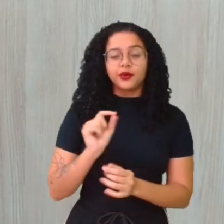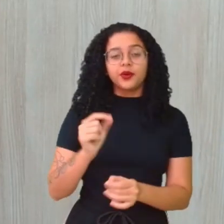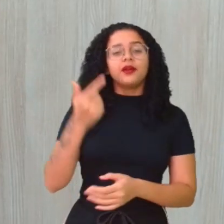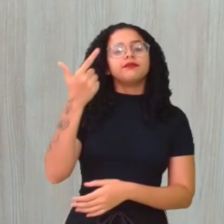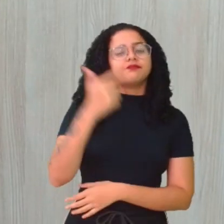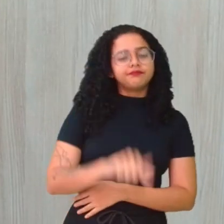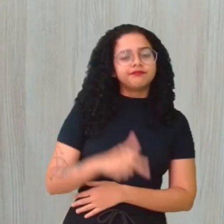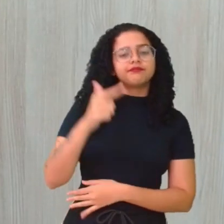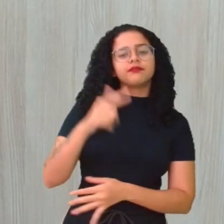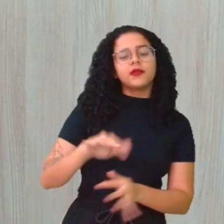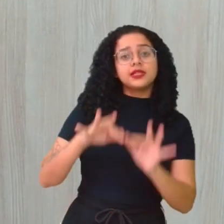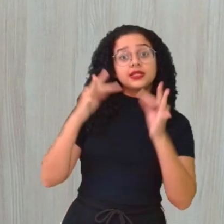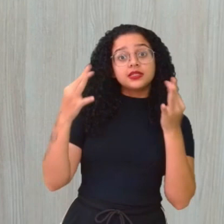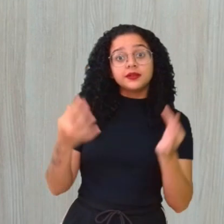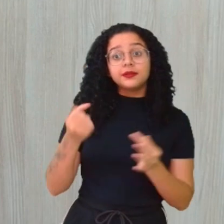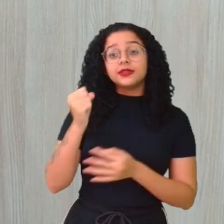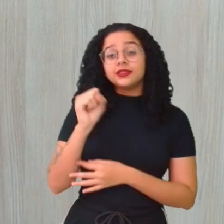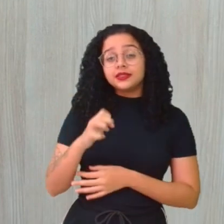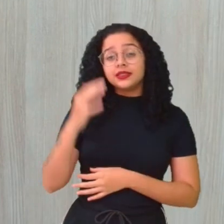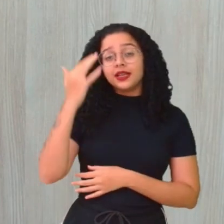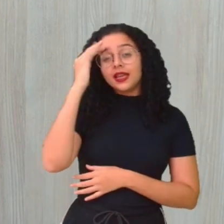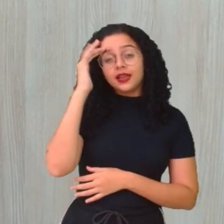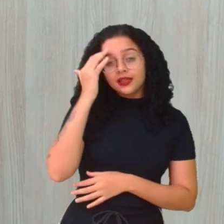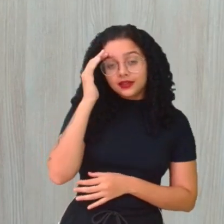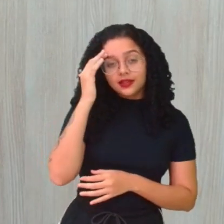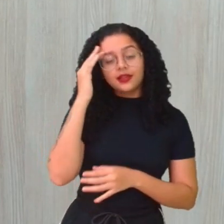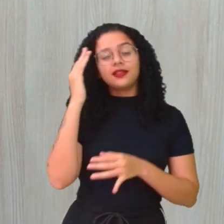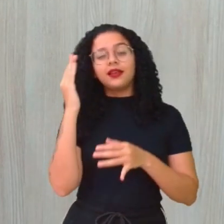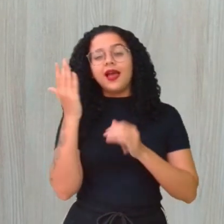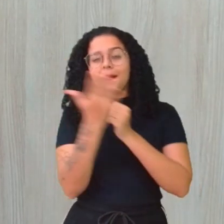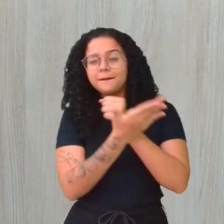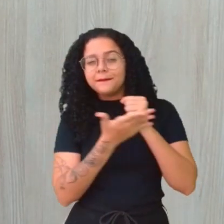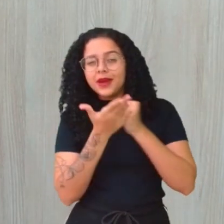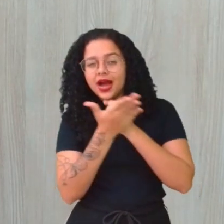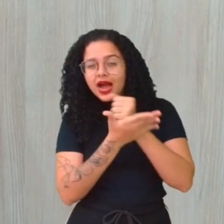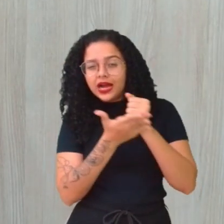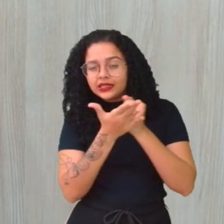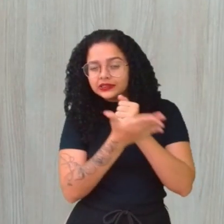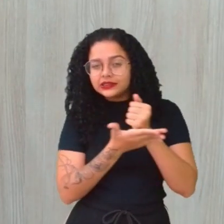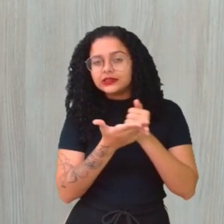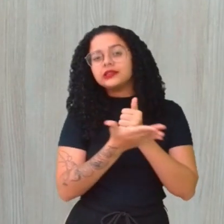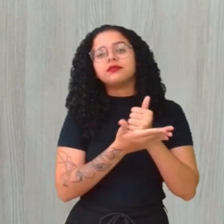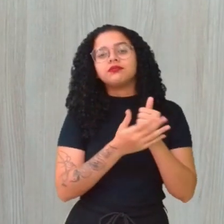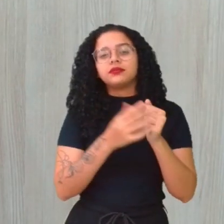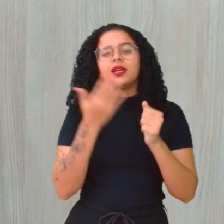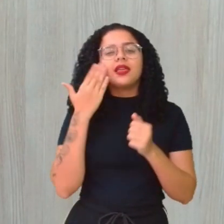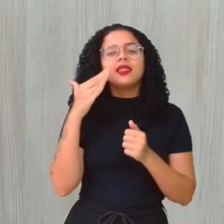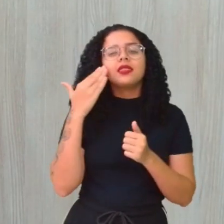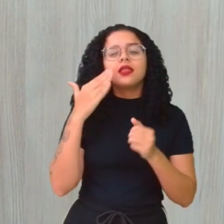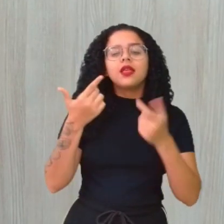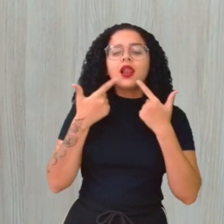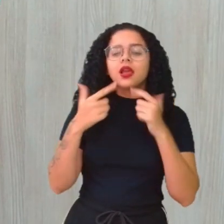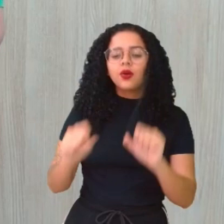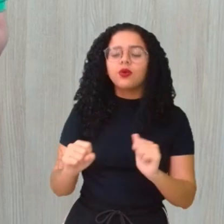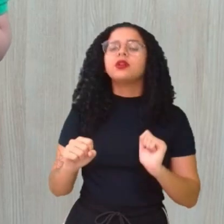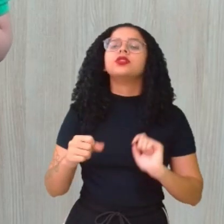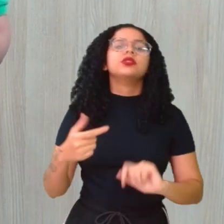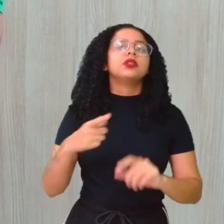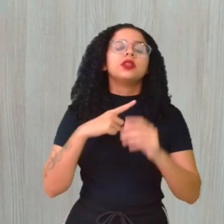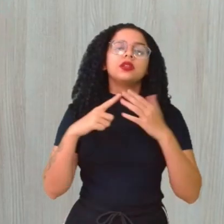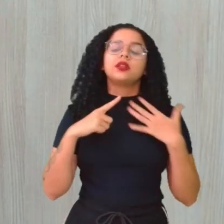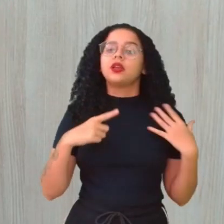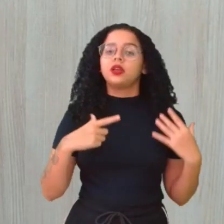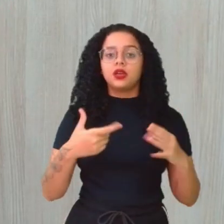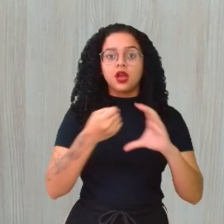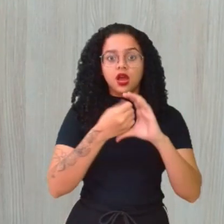é simples, se a gente compreender a essência da coisa, se a gente entender que a linguagem, ela tem suas características